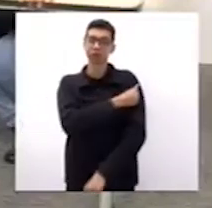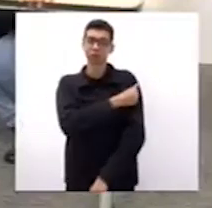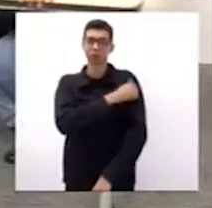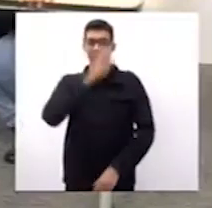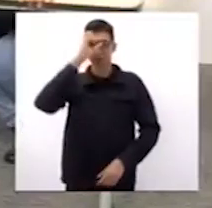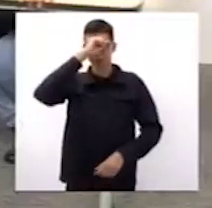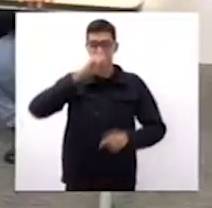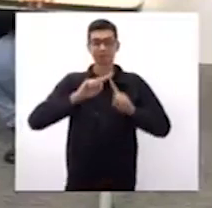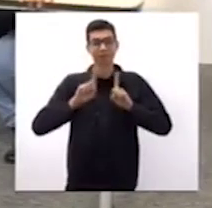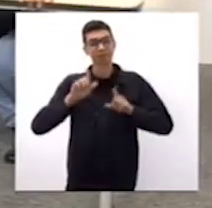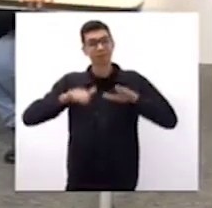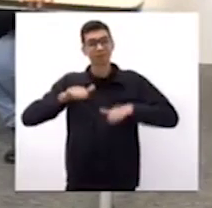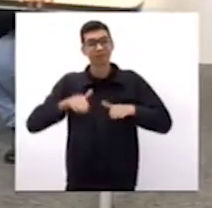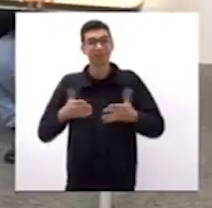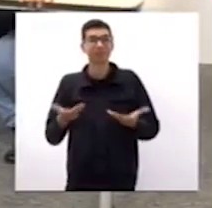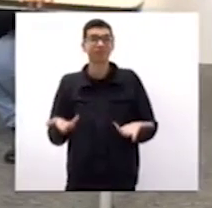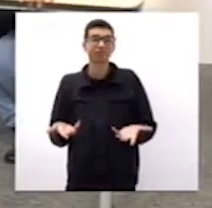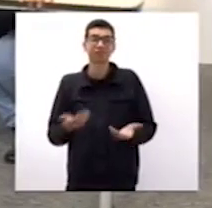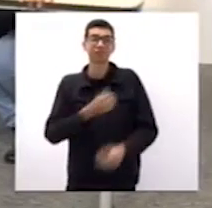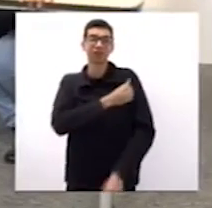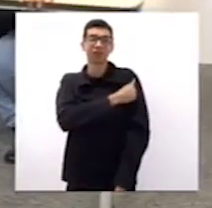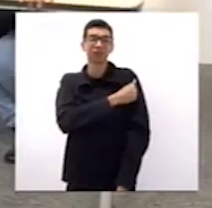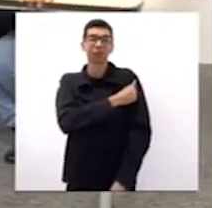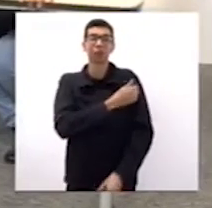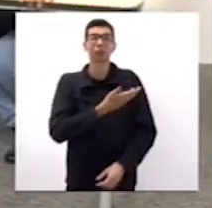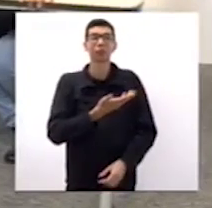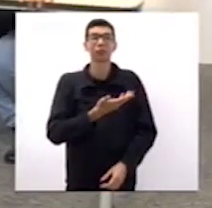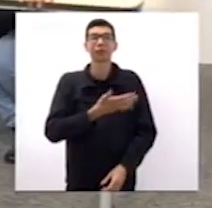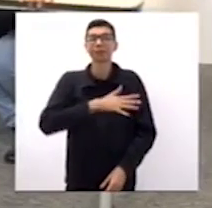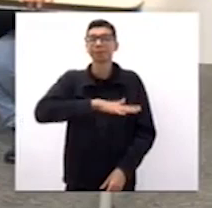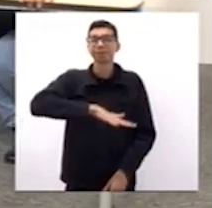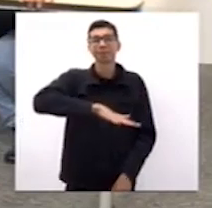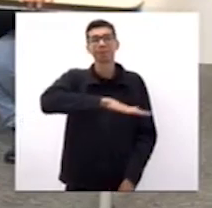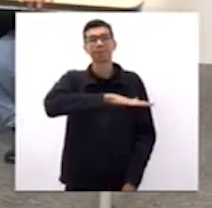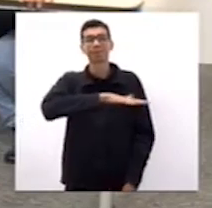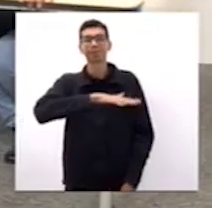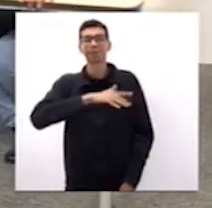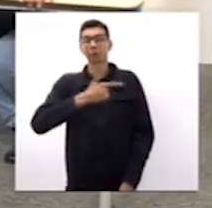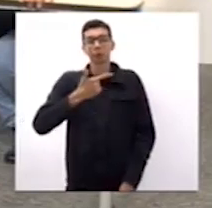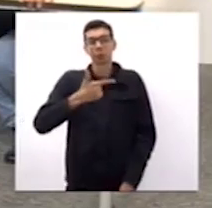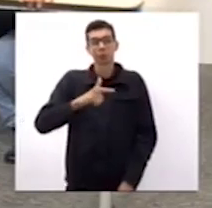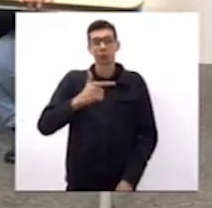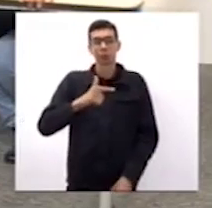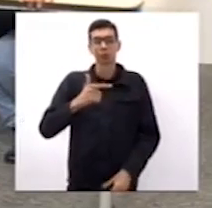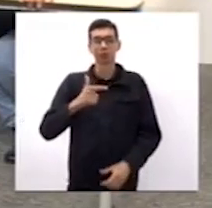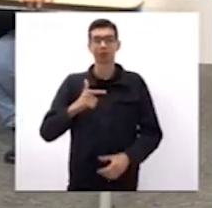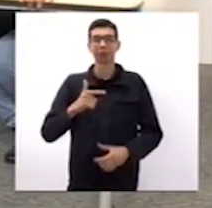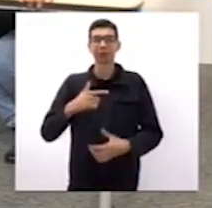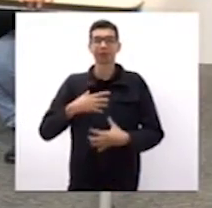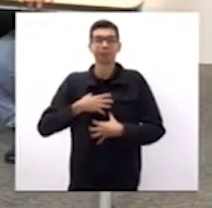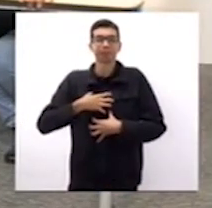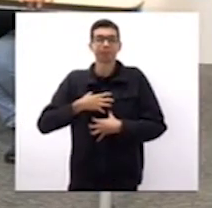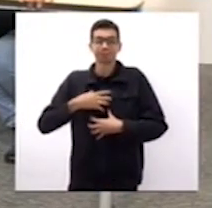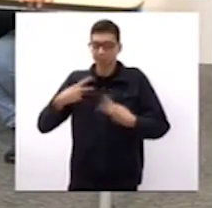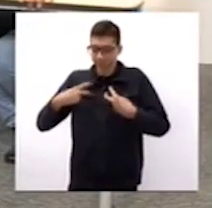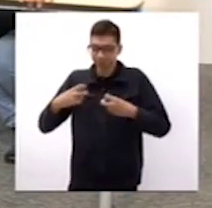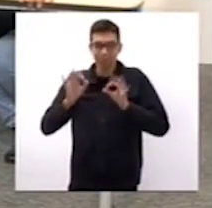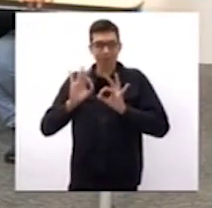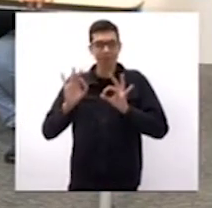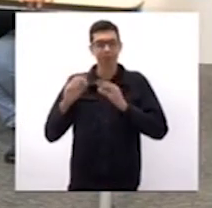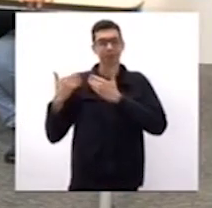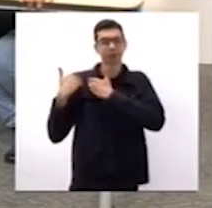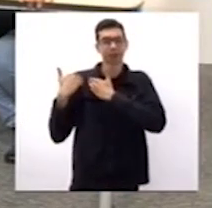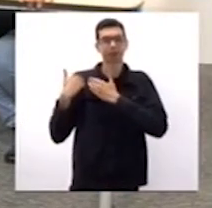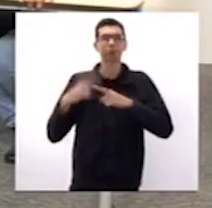não tiveram esse estímulo de autodisciplina, de responsabilidade pessoal, porque às vezes ficam ainda no